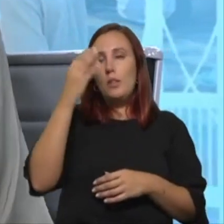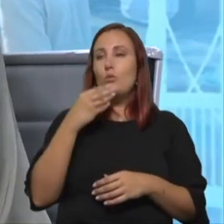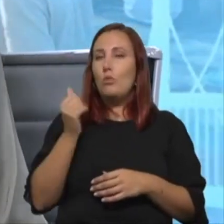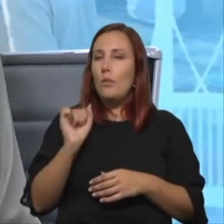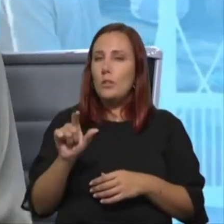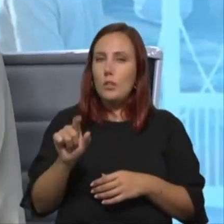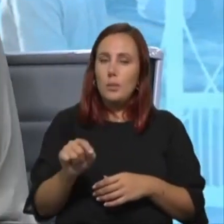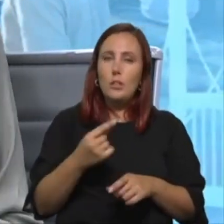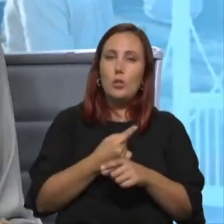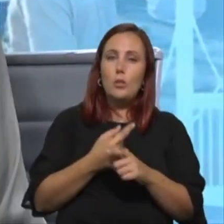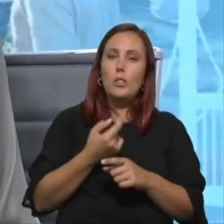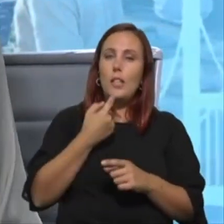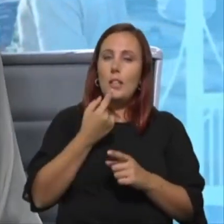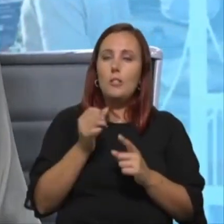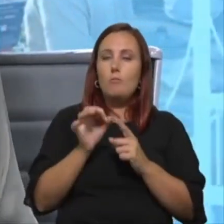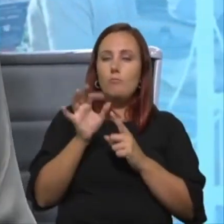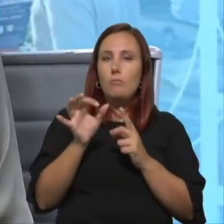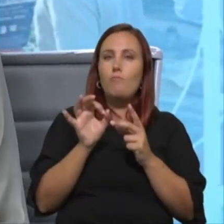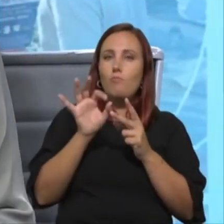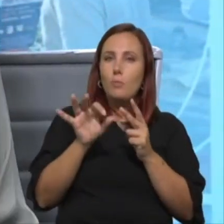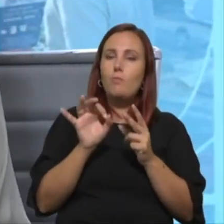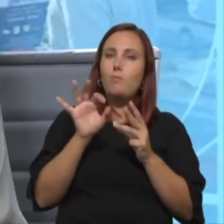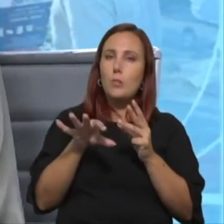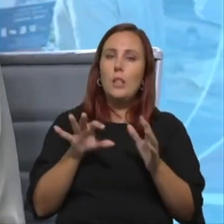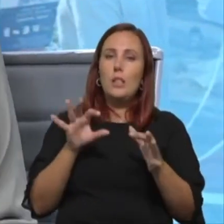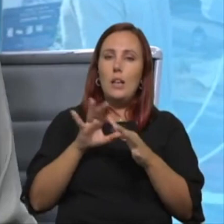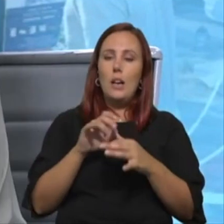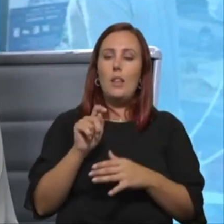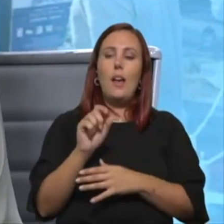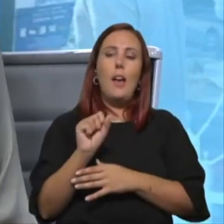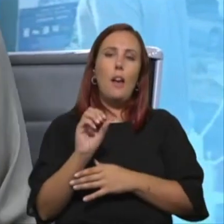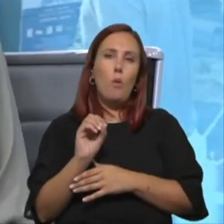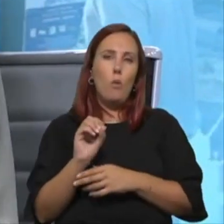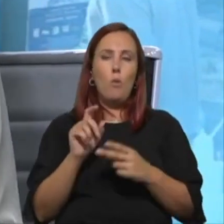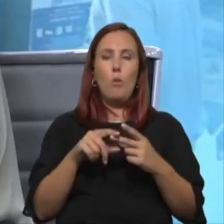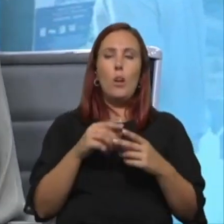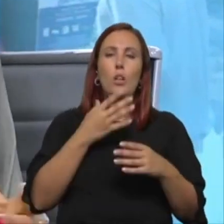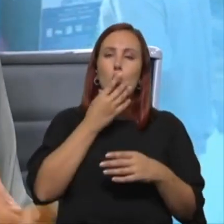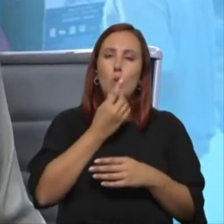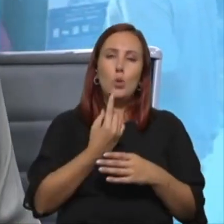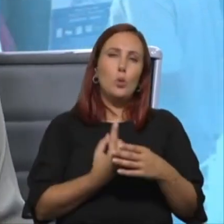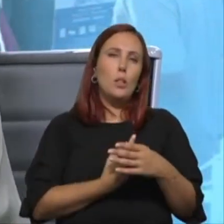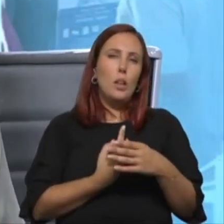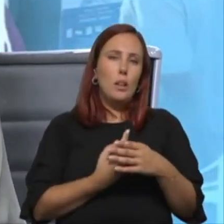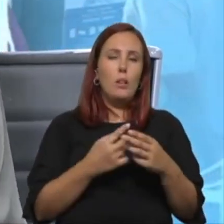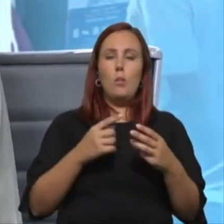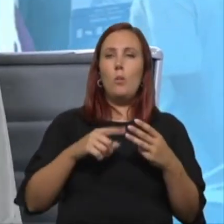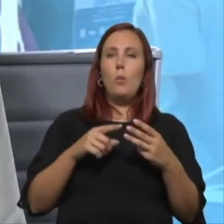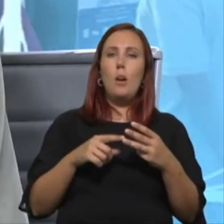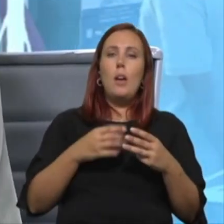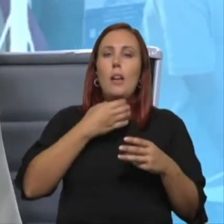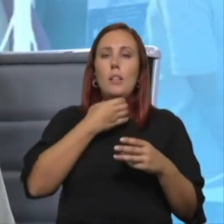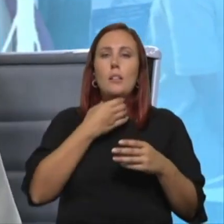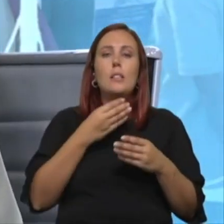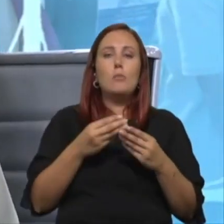vai dizendo, ligadas ao ego, à solidão, à importância de lidar com a crise,